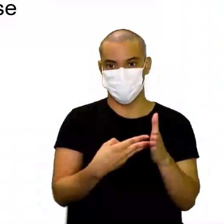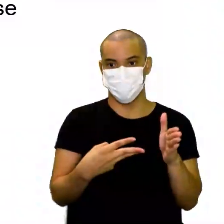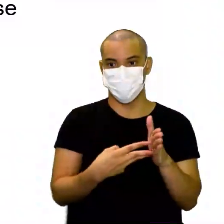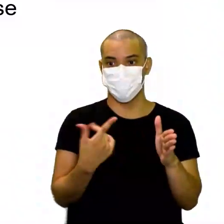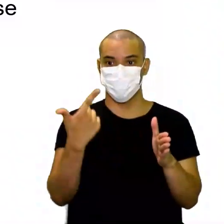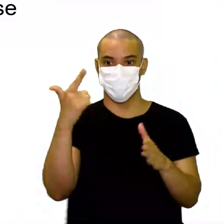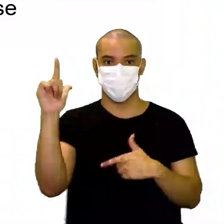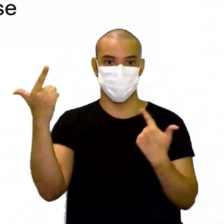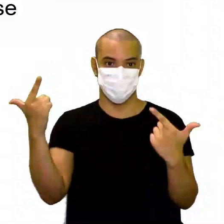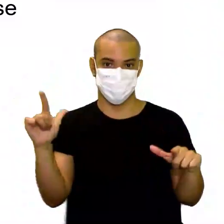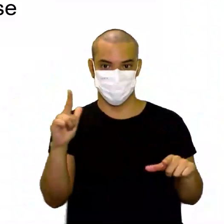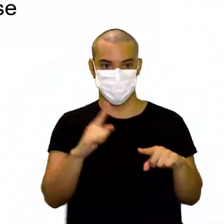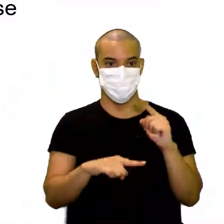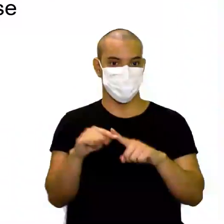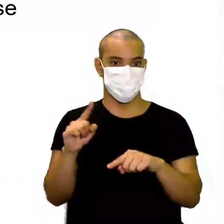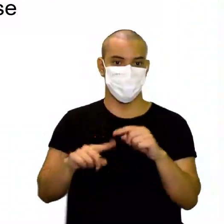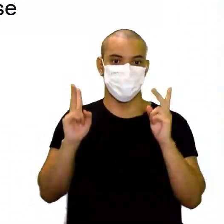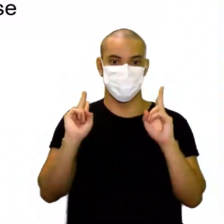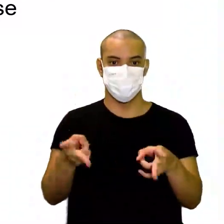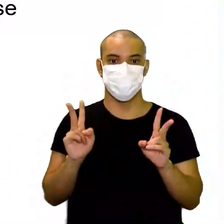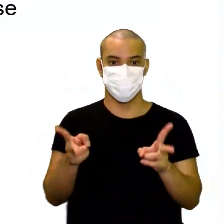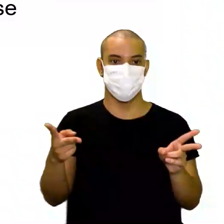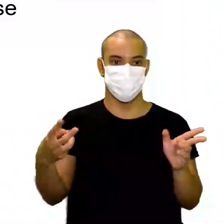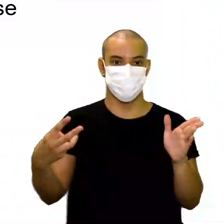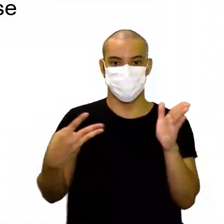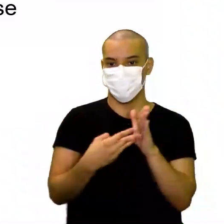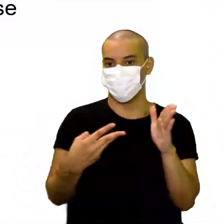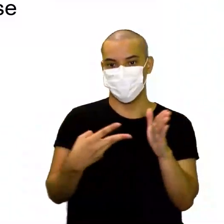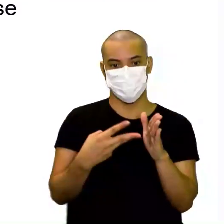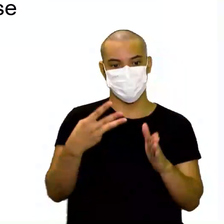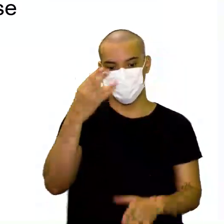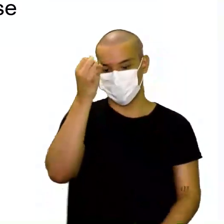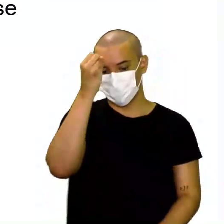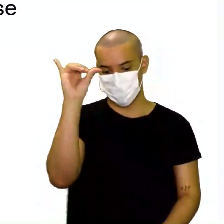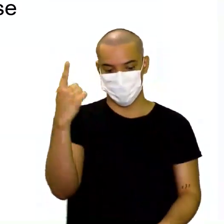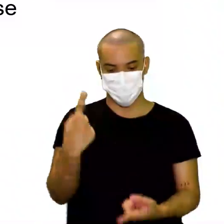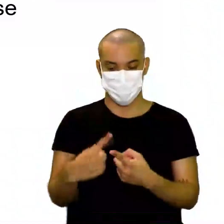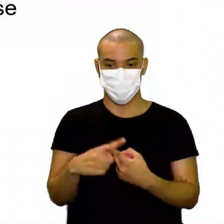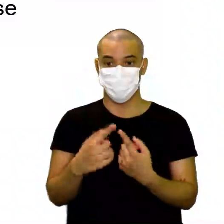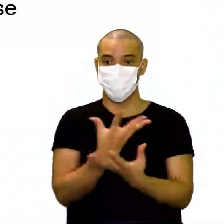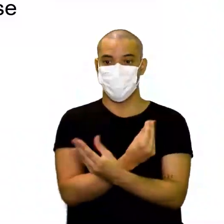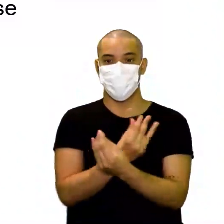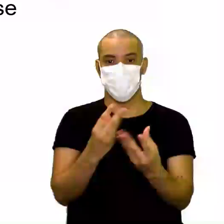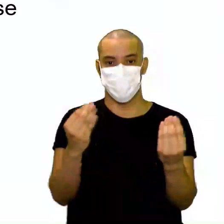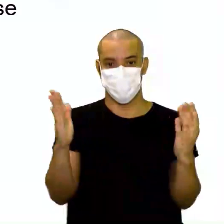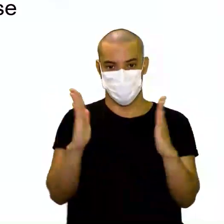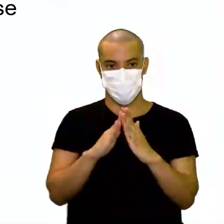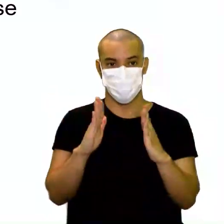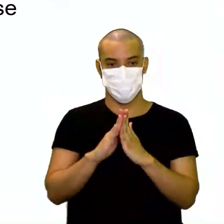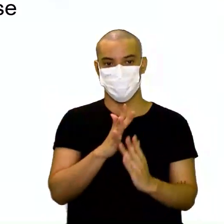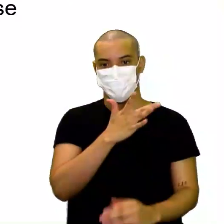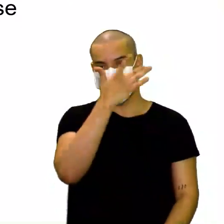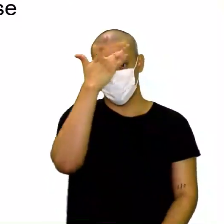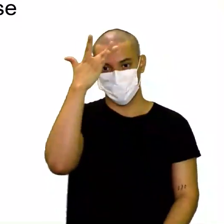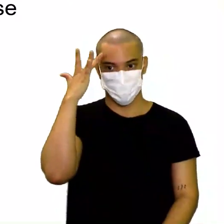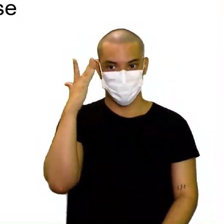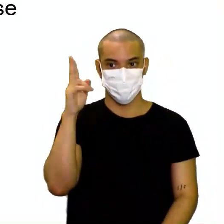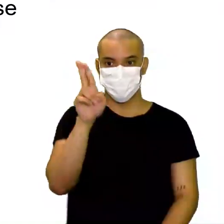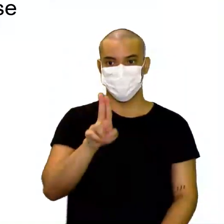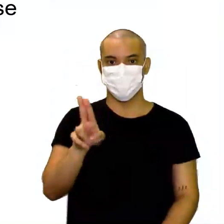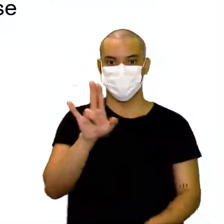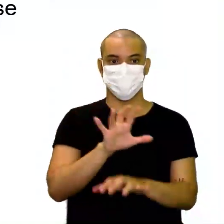de outros aparelhos na mesma tomada de força. E isso, tem muitas casas que tem pessoas que fazem isso, né,